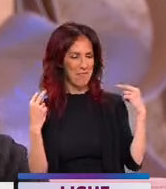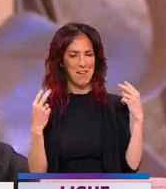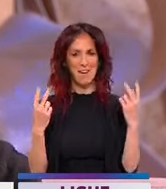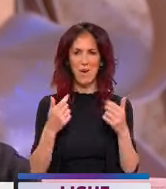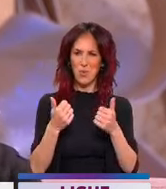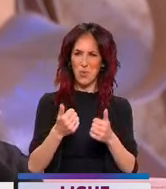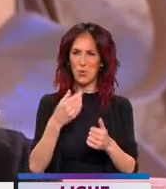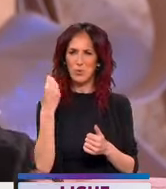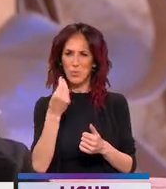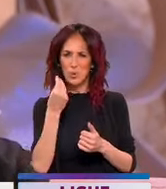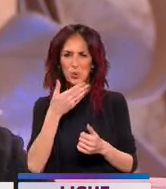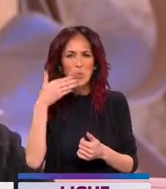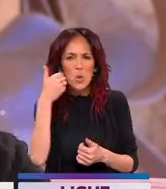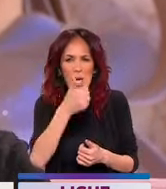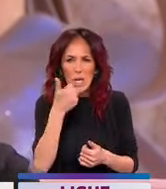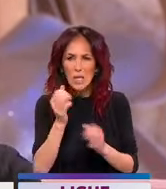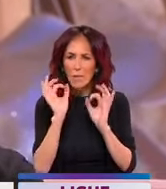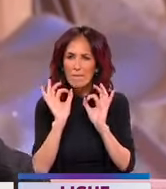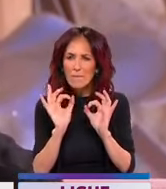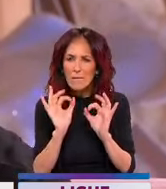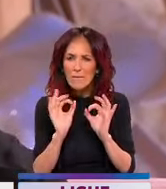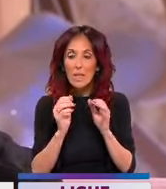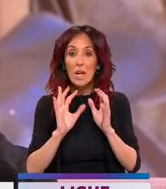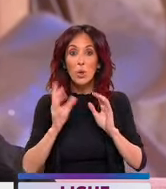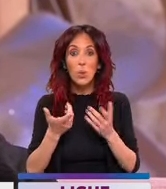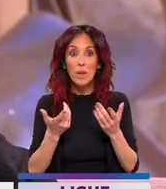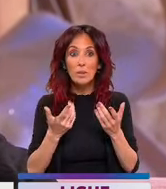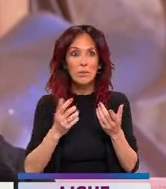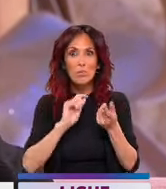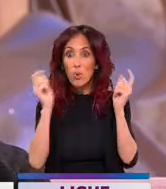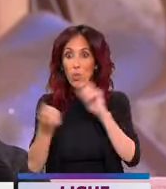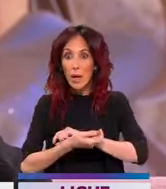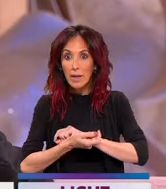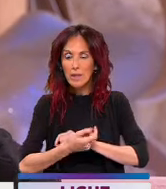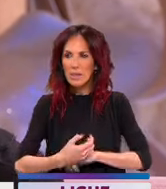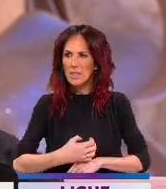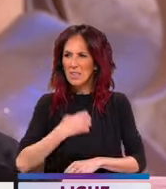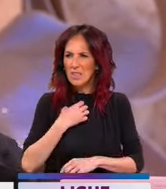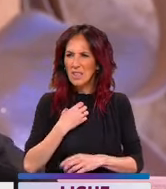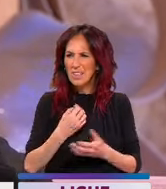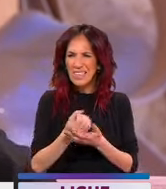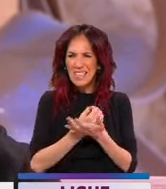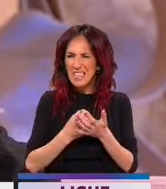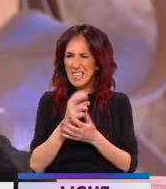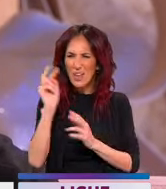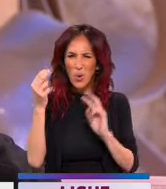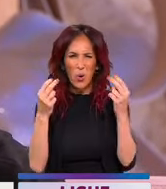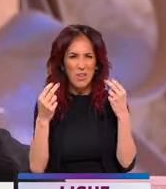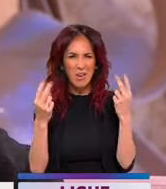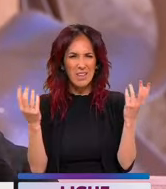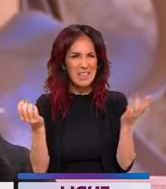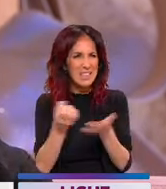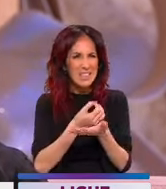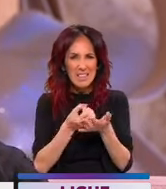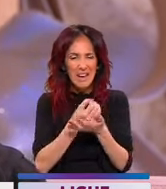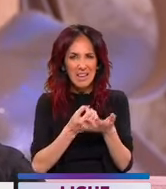g o miúdo é muito bonito é fantástico e quando eu deixei de ter esta imagem sinto que mais ninguém olhou para mim e n não